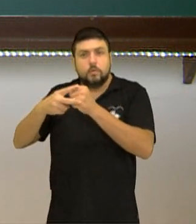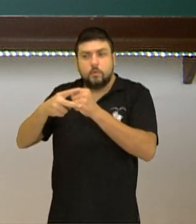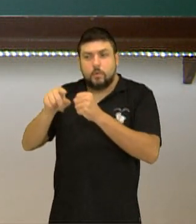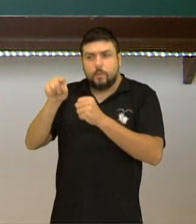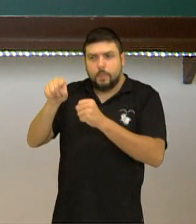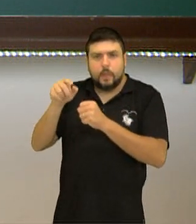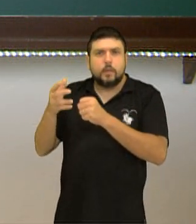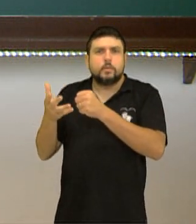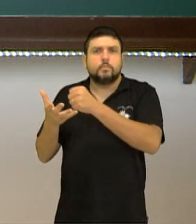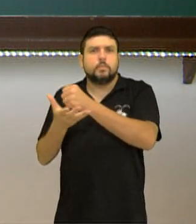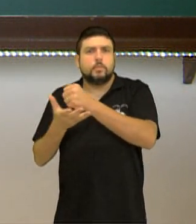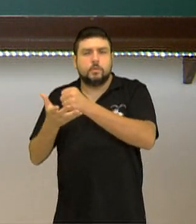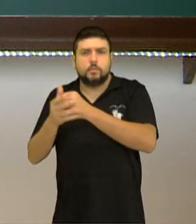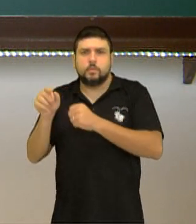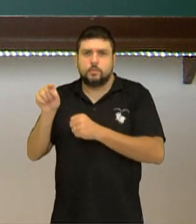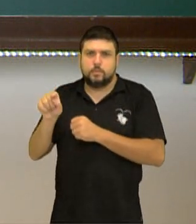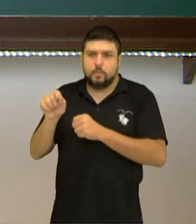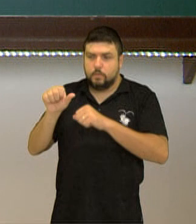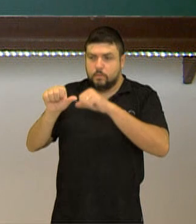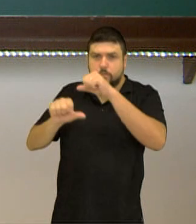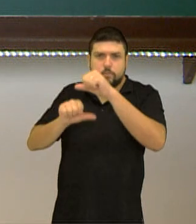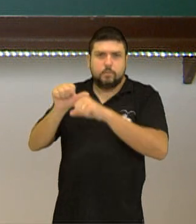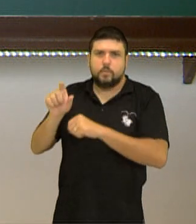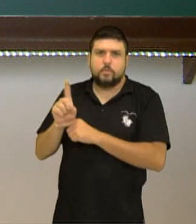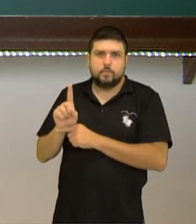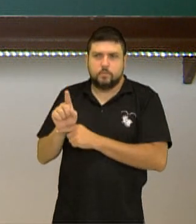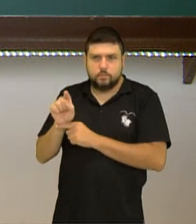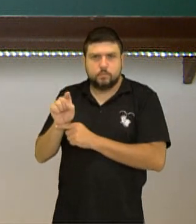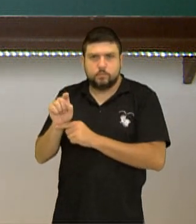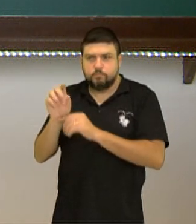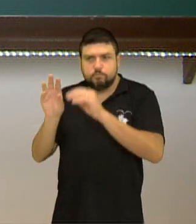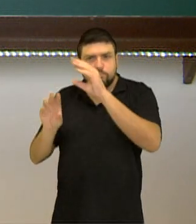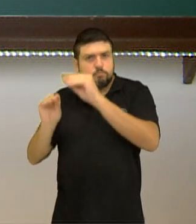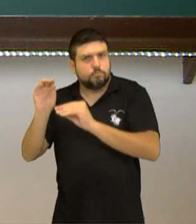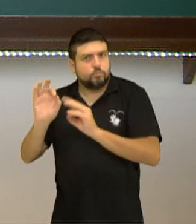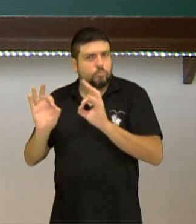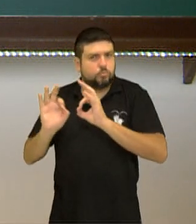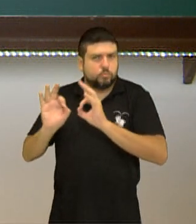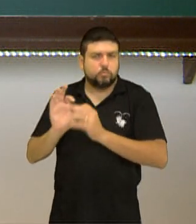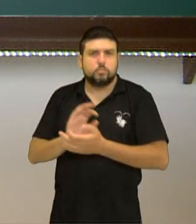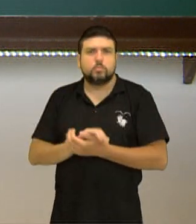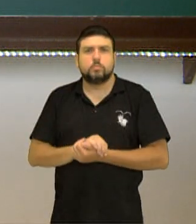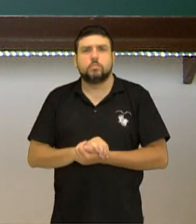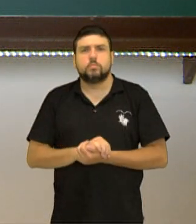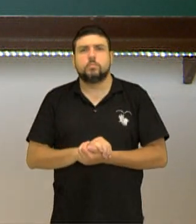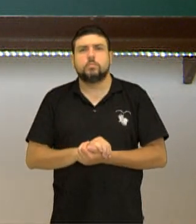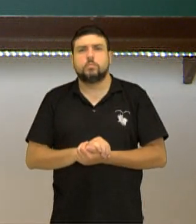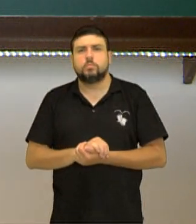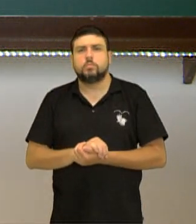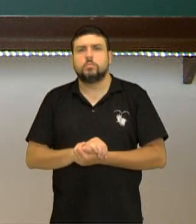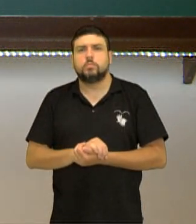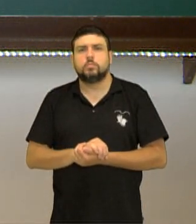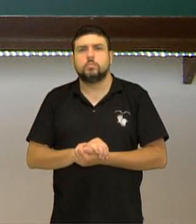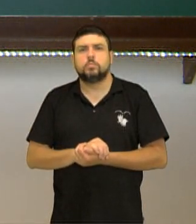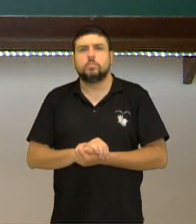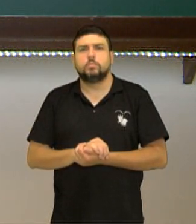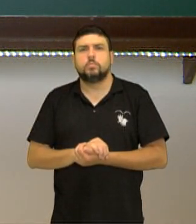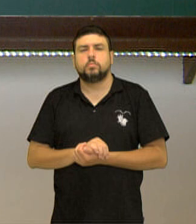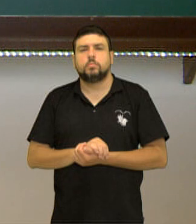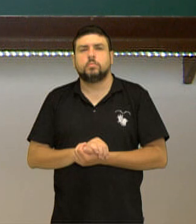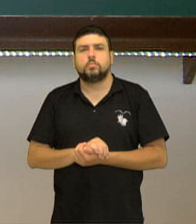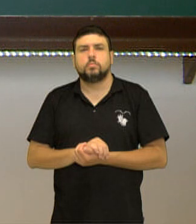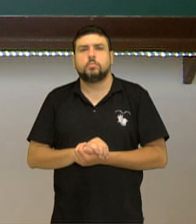forma base. Você não muda, você não mexe nesse verbo, tá bom? Isso é muito importante. Quer